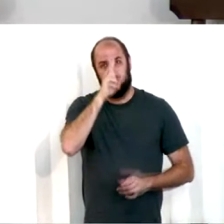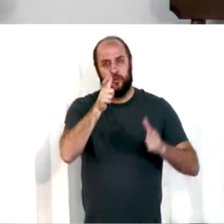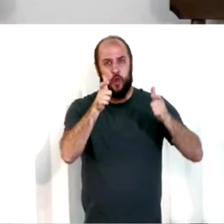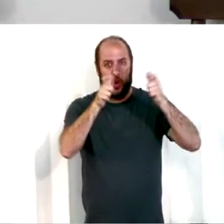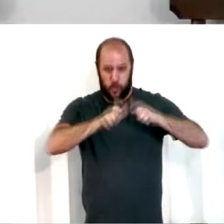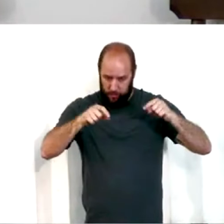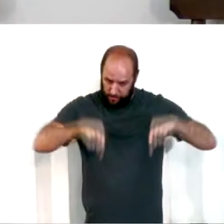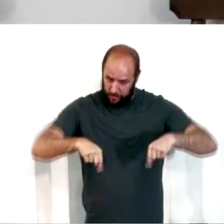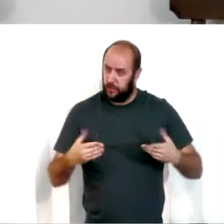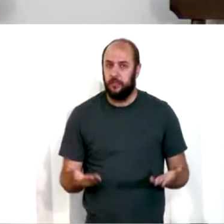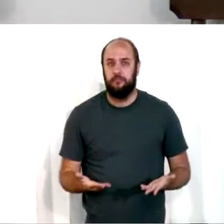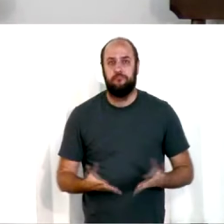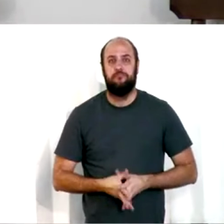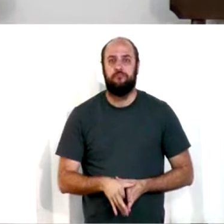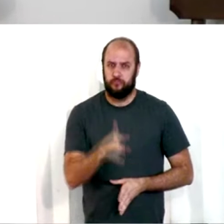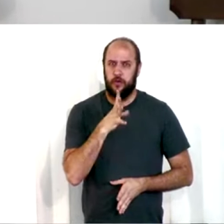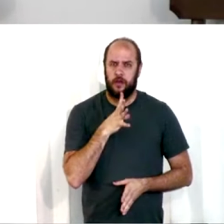neste momento?